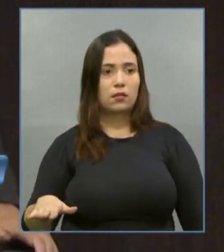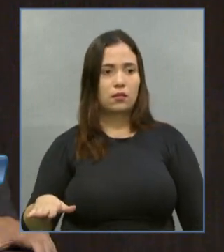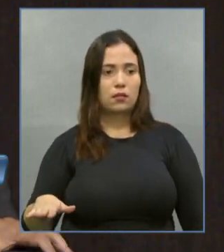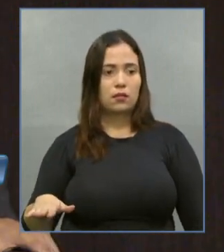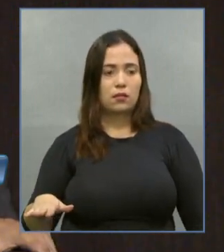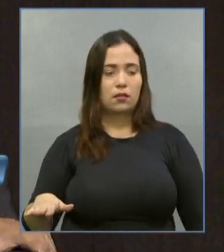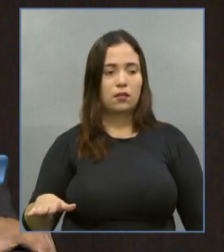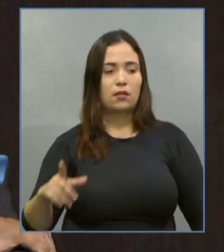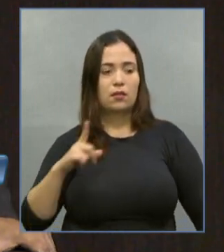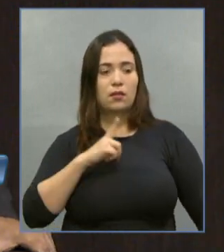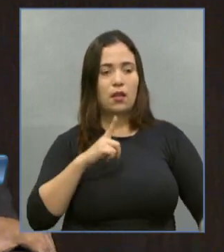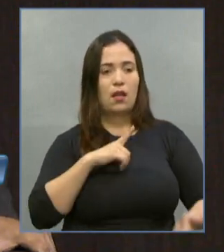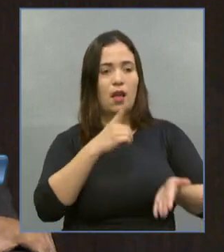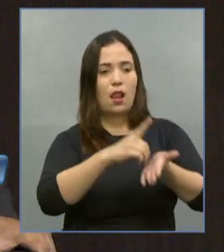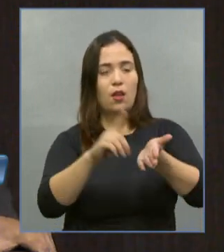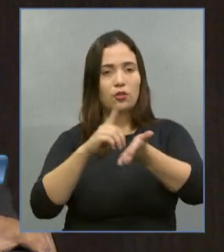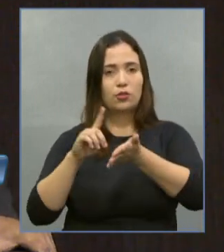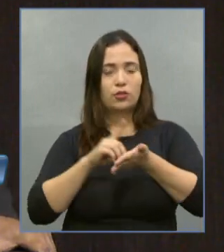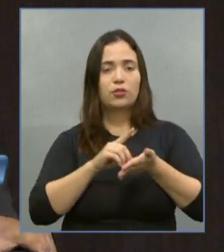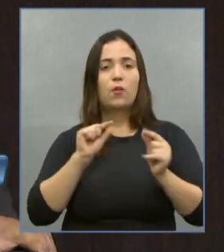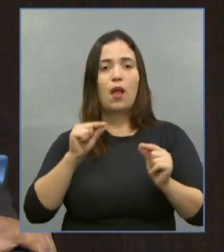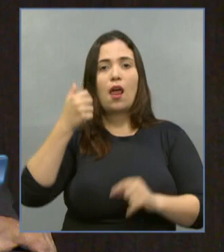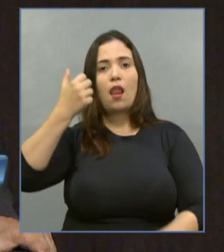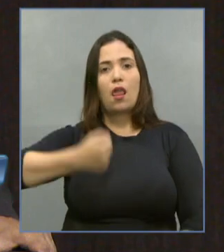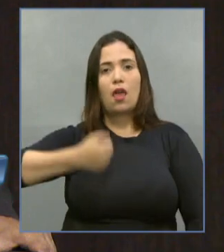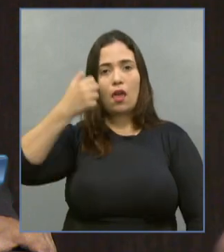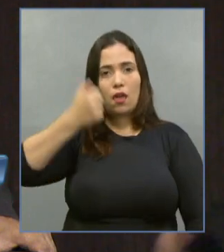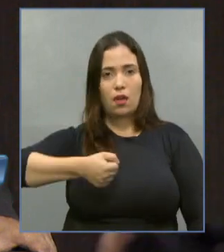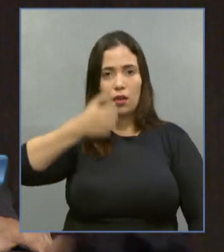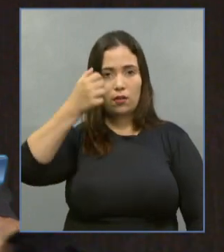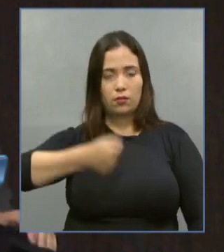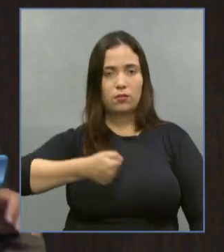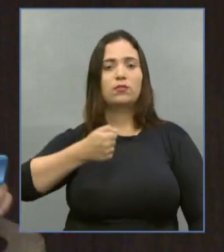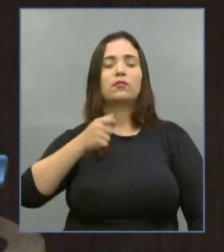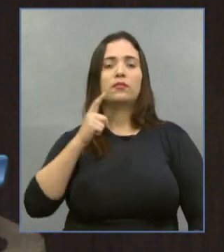de alergia à proteína do leite de vaca,